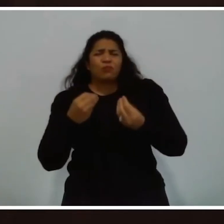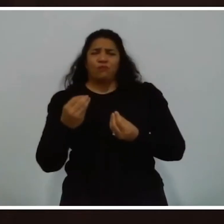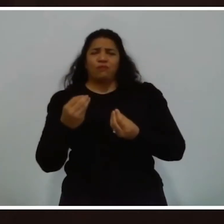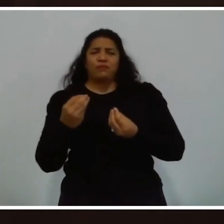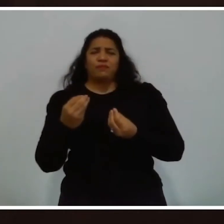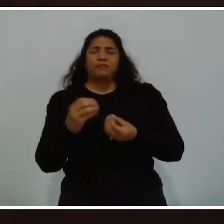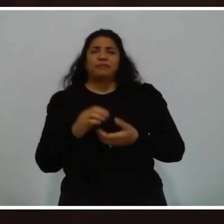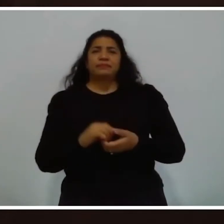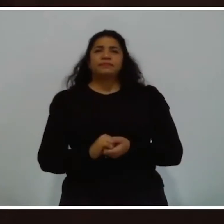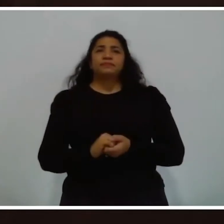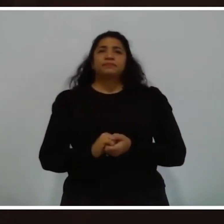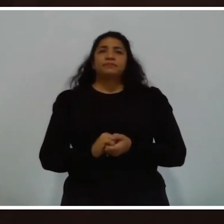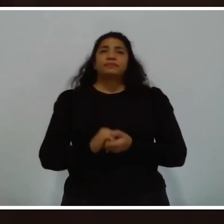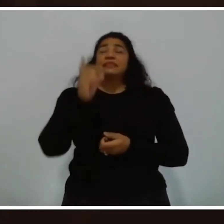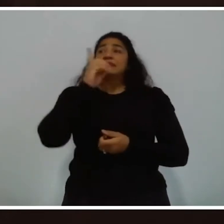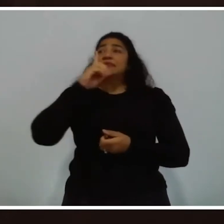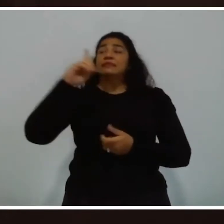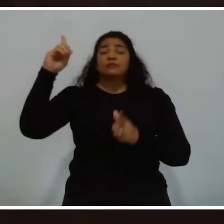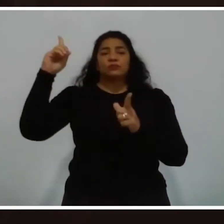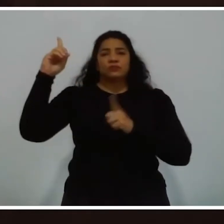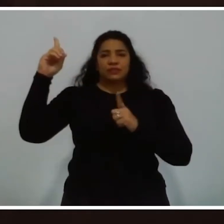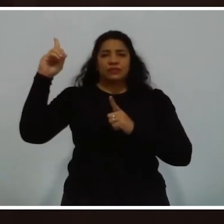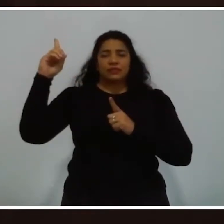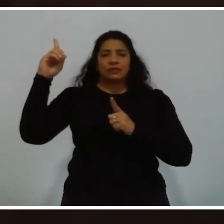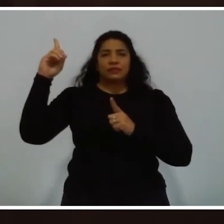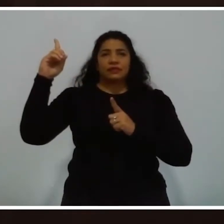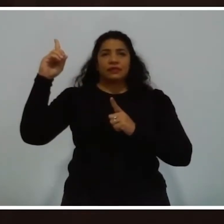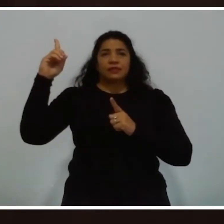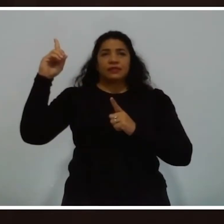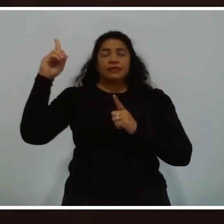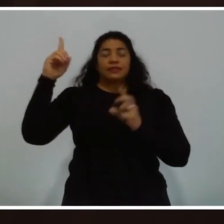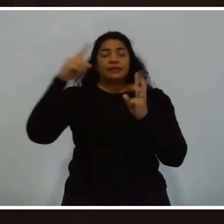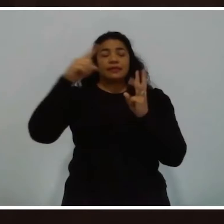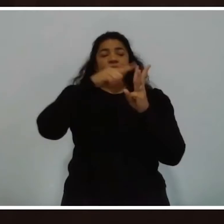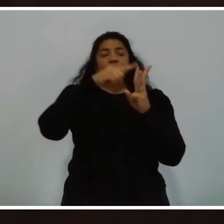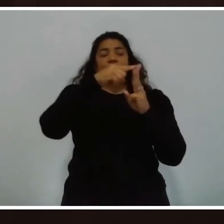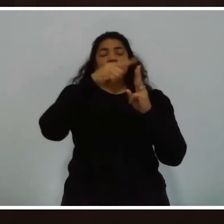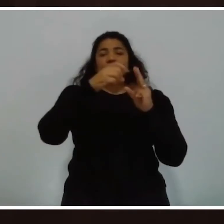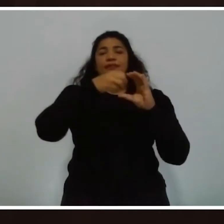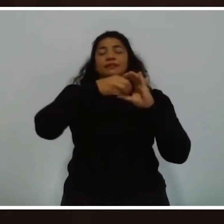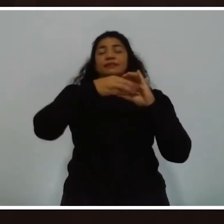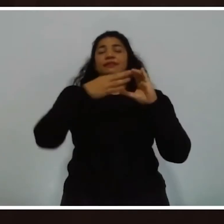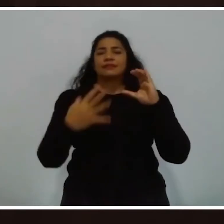né? 2 Coríntios 13:13.